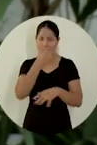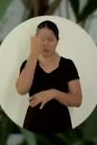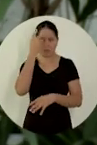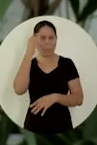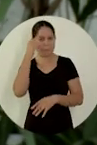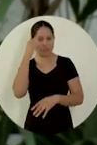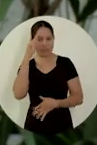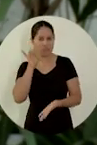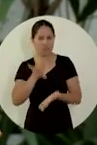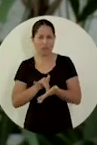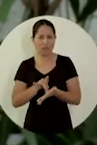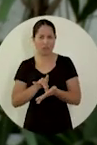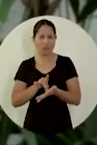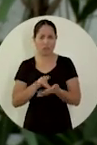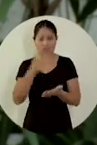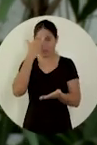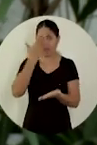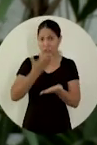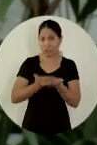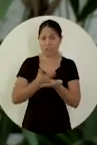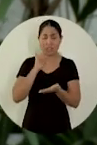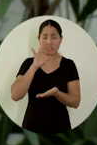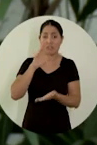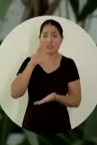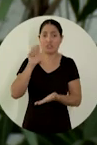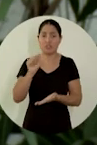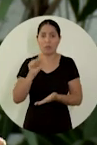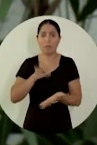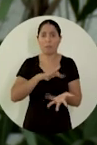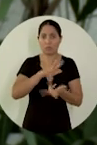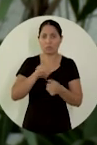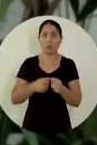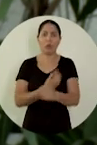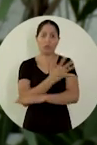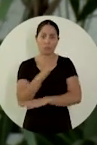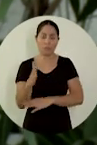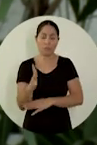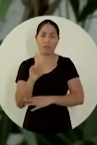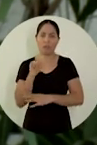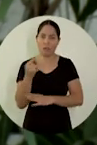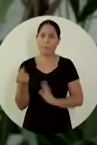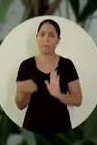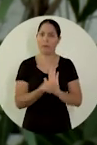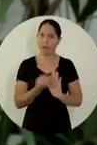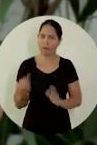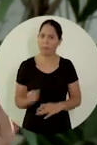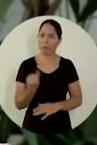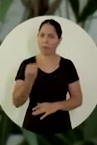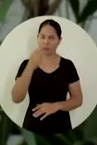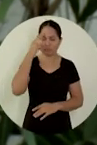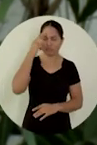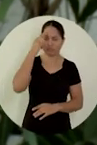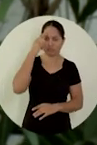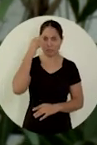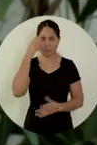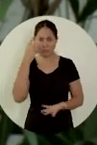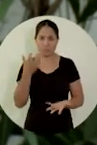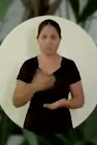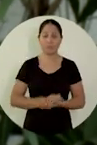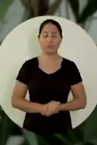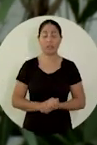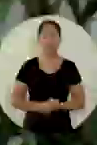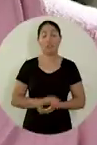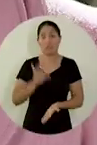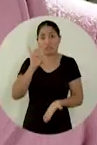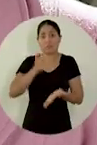na mente do brasileiro, da brasileira, ou a senhora acredita que datas como o Dia Mundial do Meio Ambiente que fazem com que os cidadãos